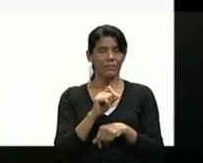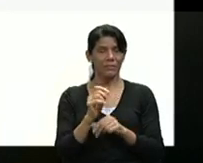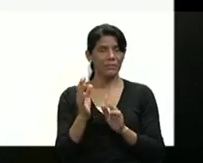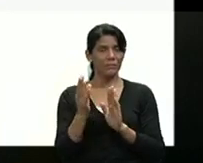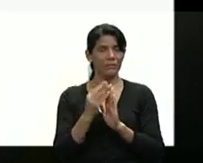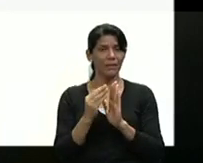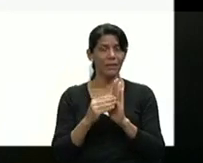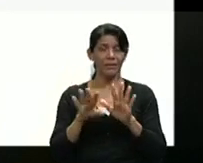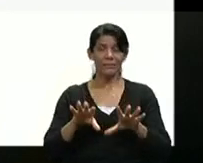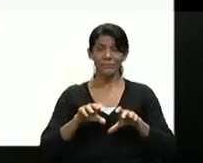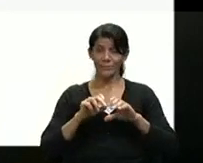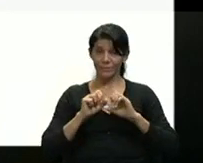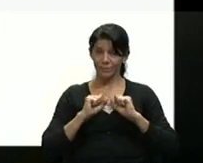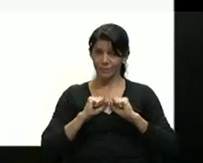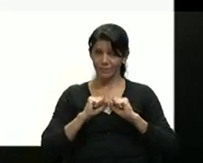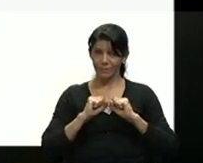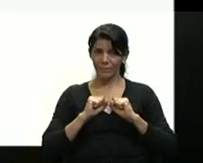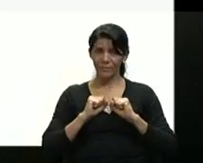adotadas